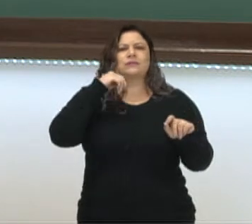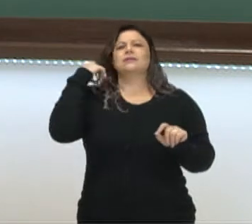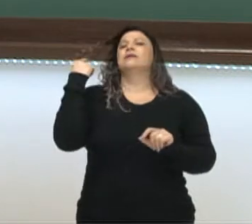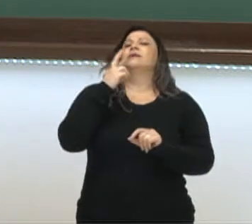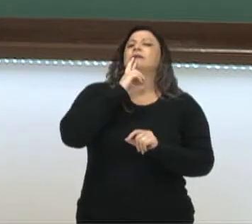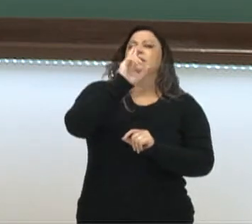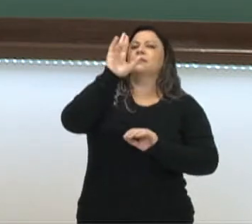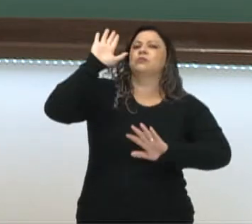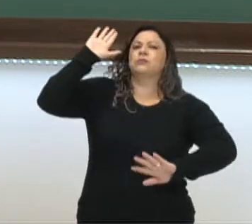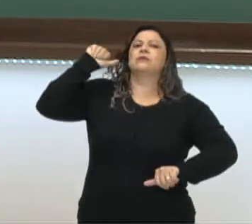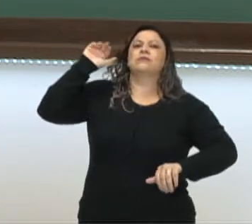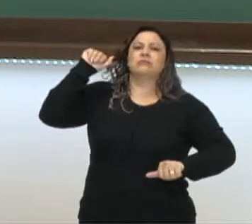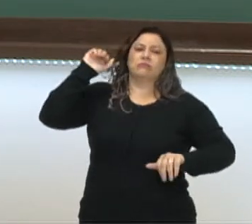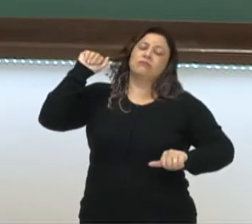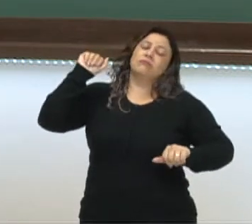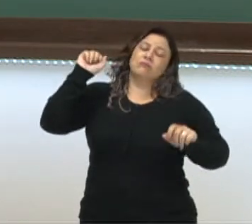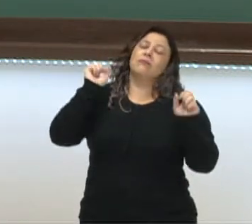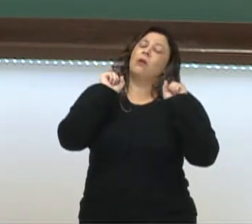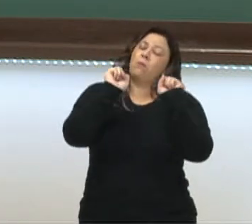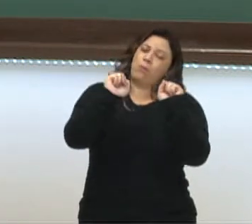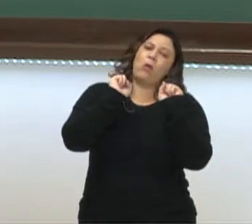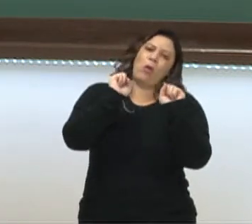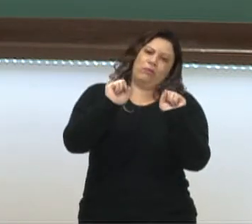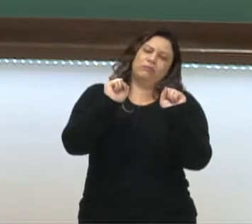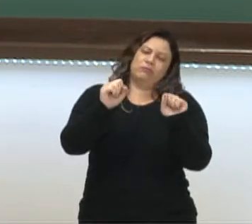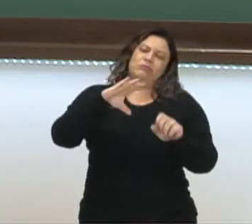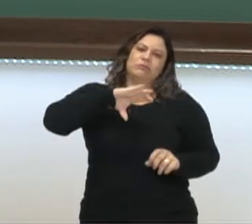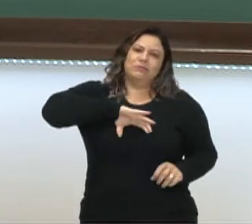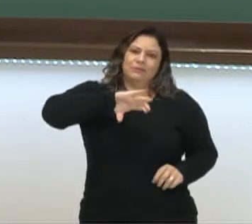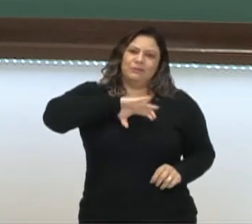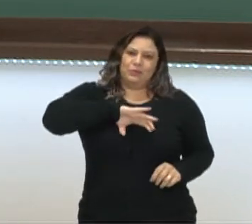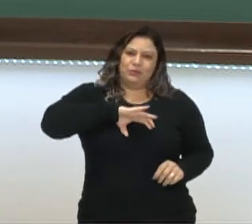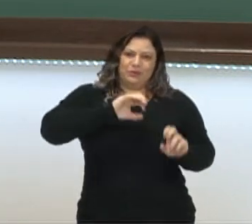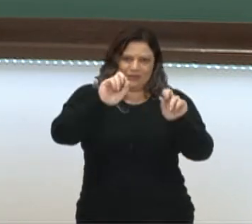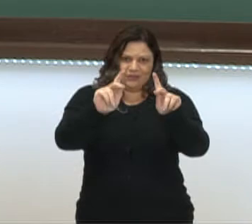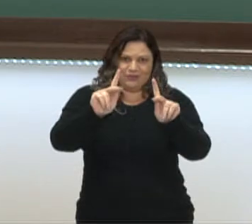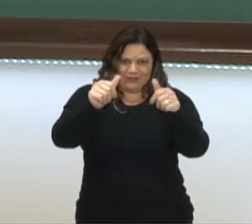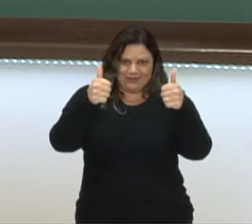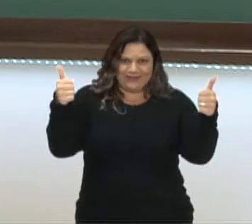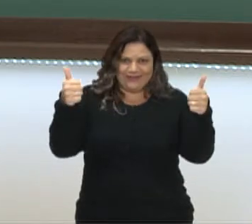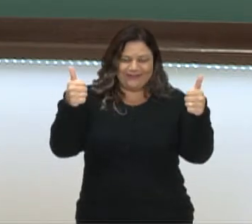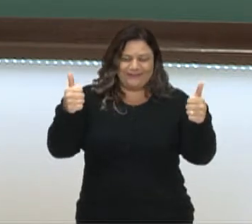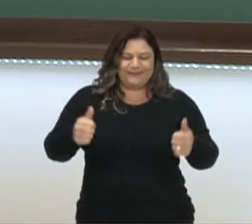em espanhol, pode aí responder em português, beleza?